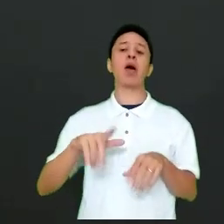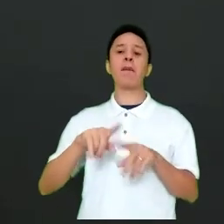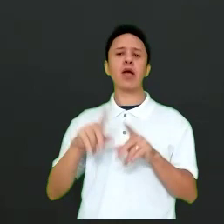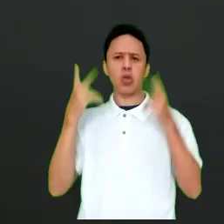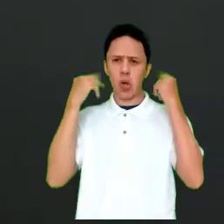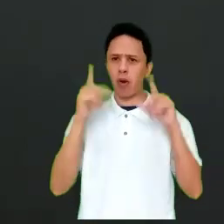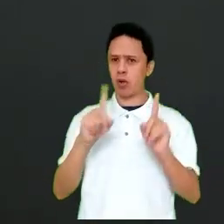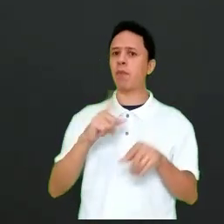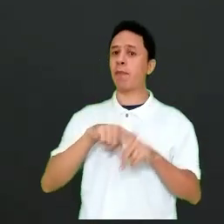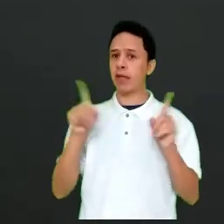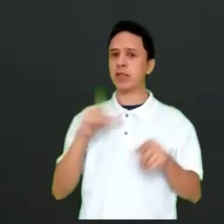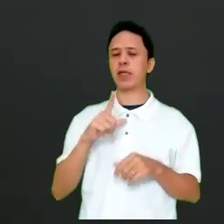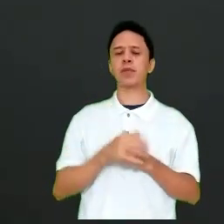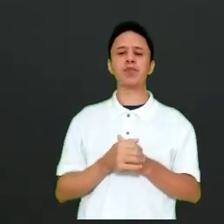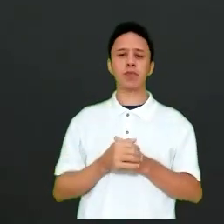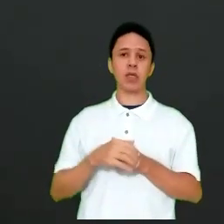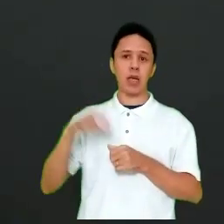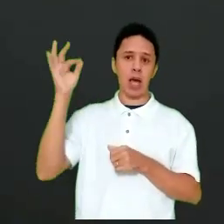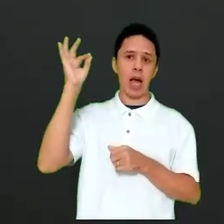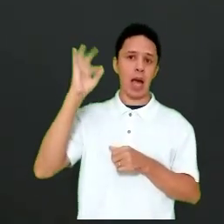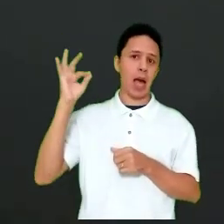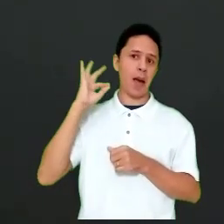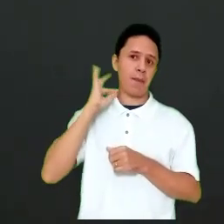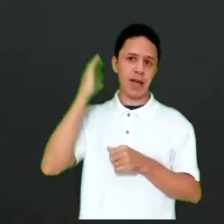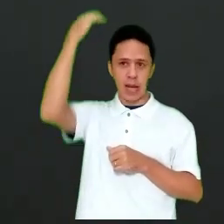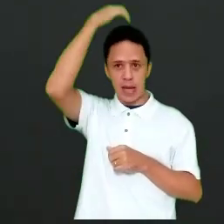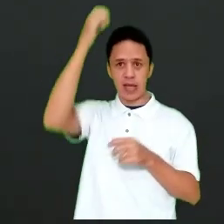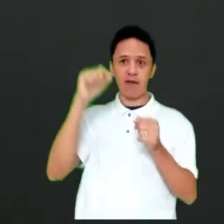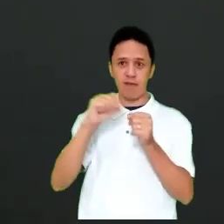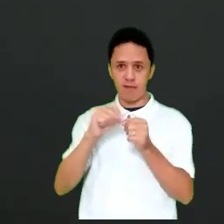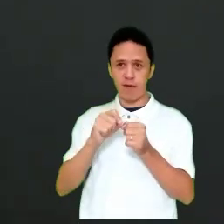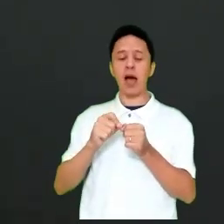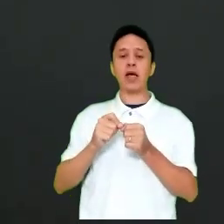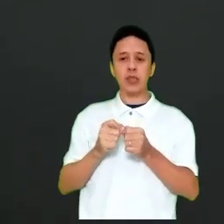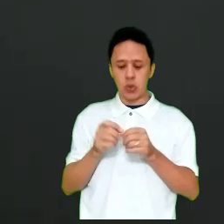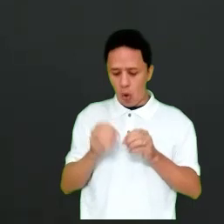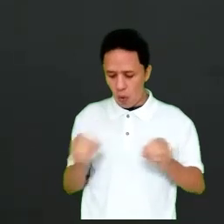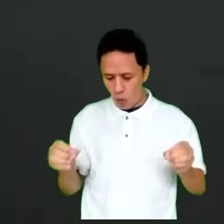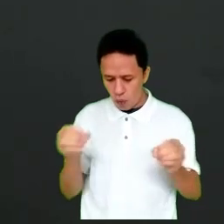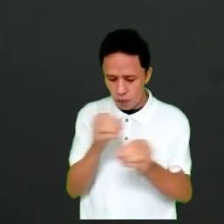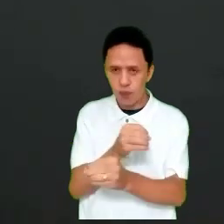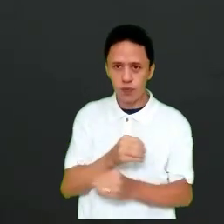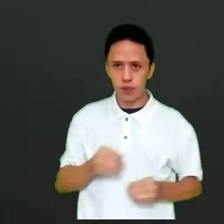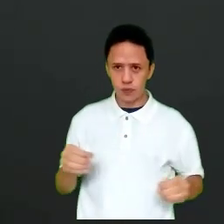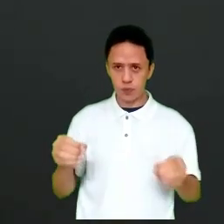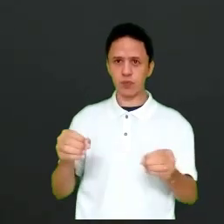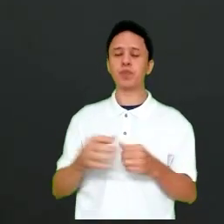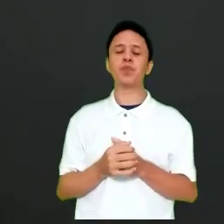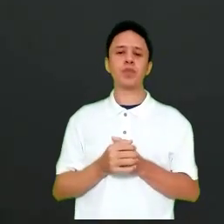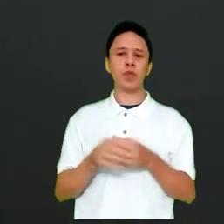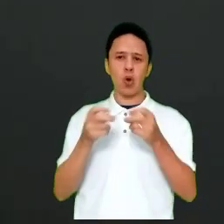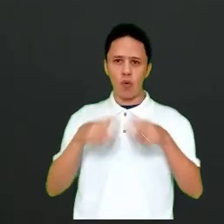não, mas rola. Olha só, eu tenho aqui a rainha, a abelha rainha, a que faz a reprodução ali na colmeia. Ela produz seus